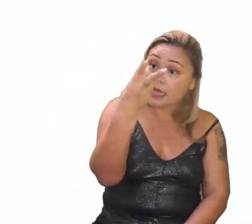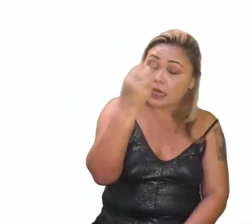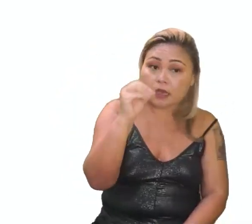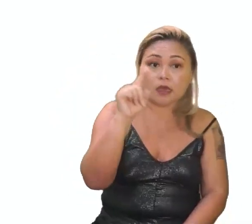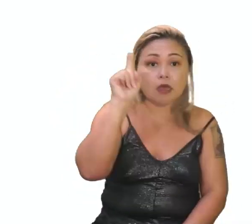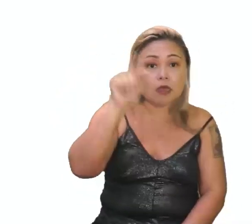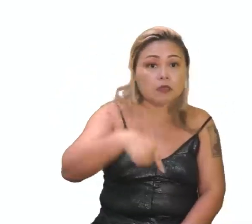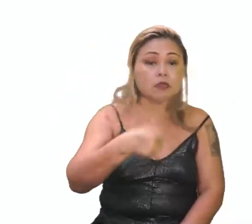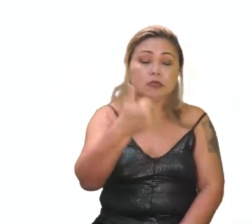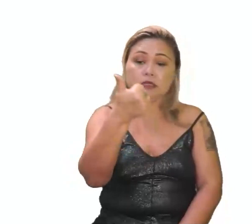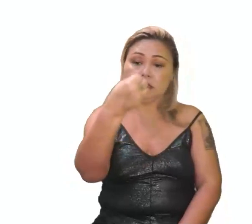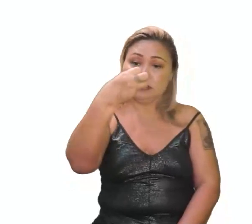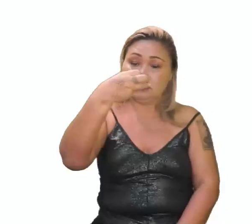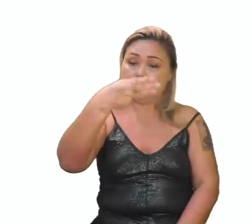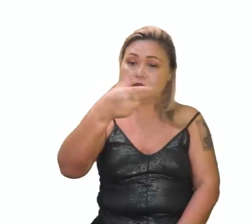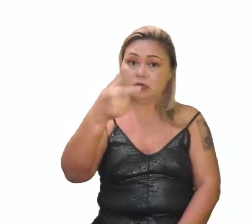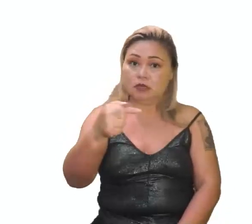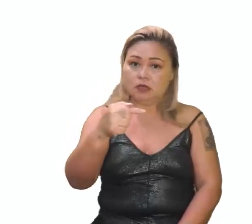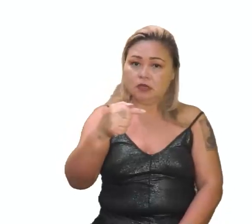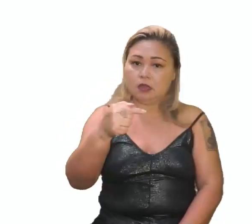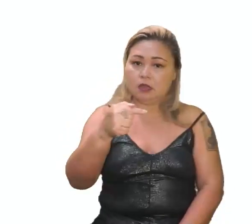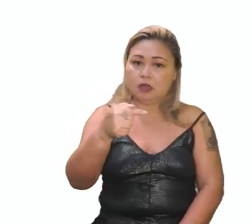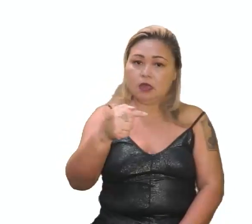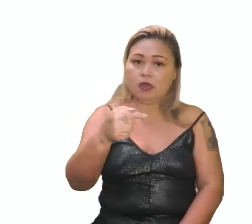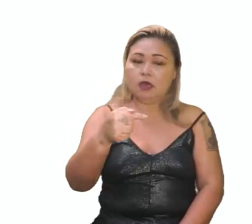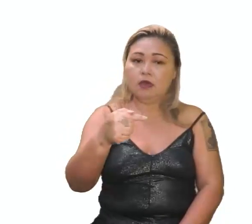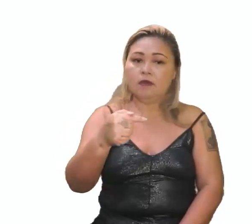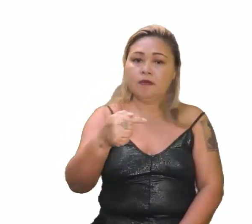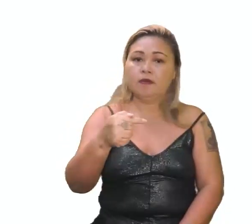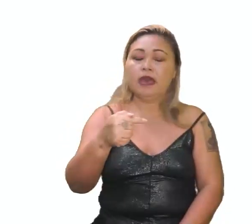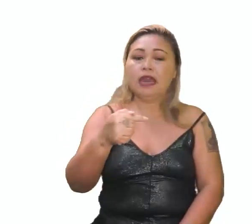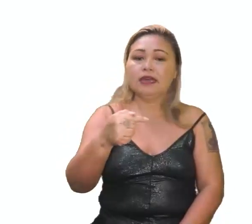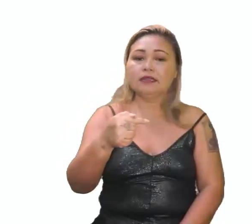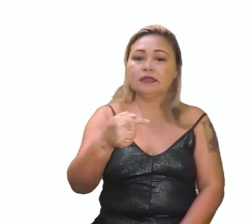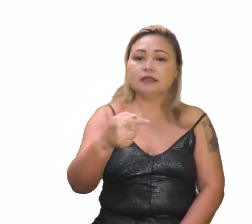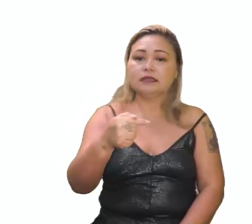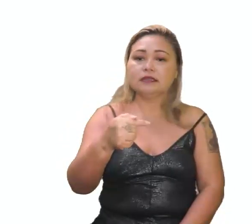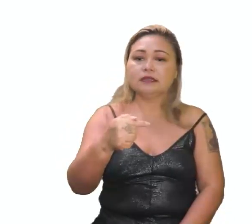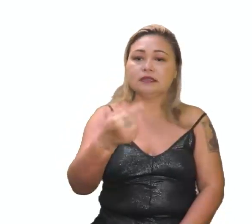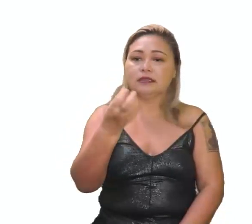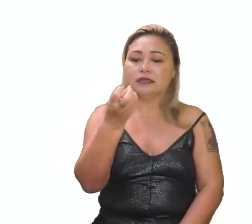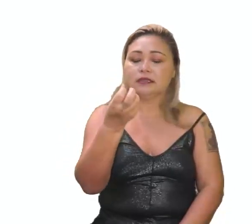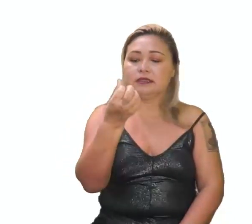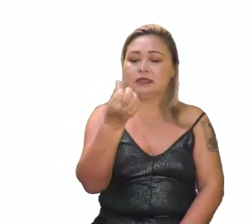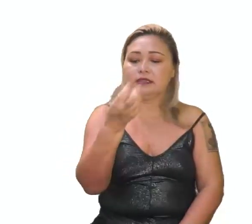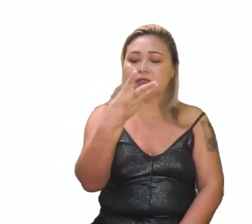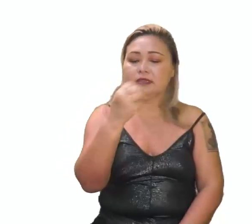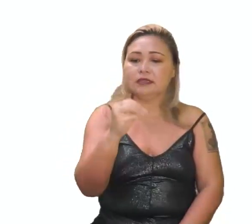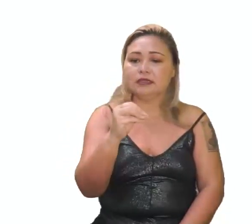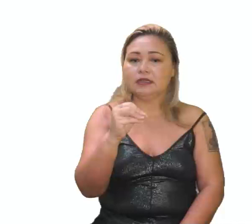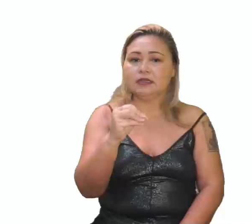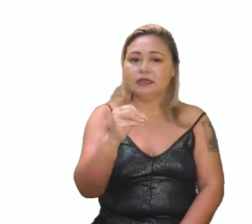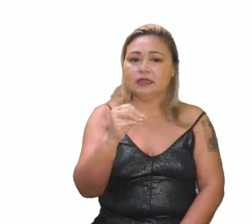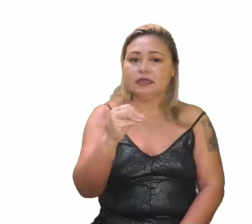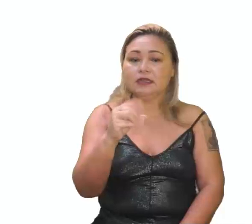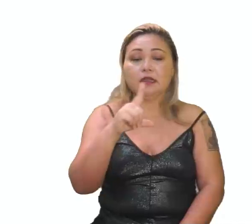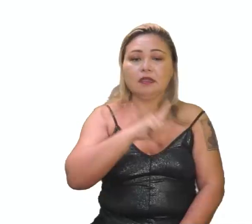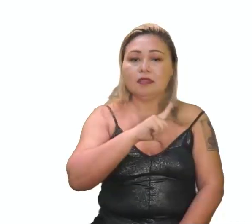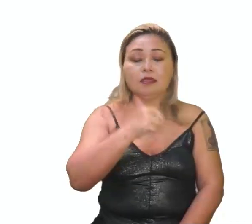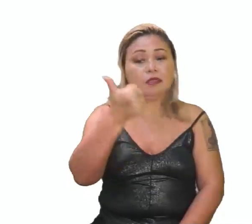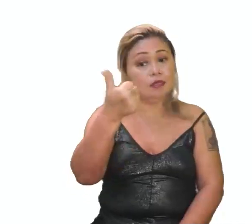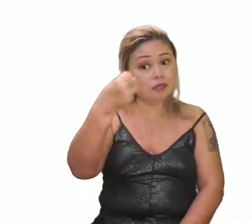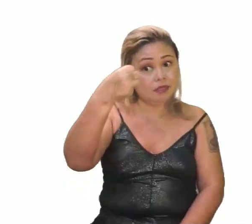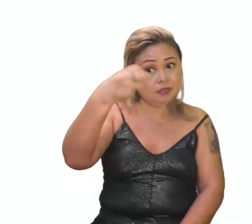eram claras. Eu vou frisar aqui, ó. Quantos eram? 630. E aí você